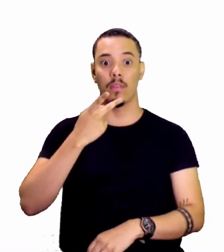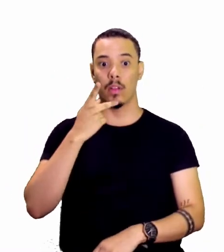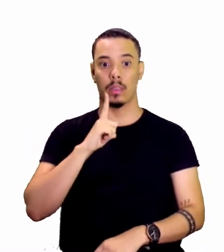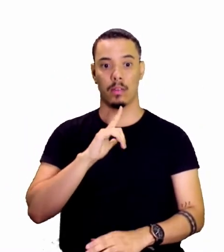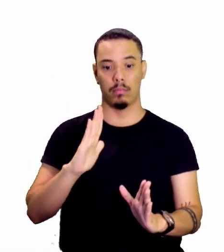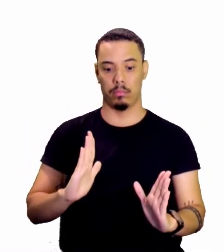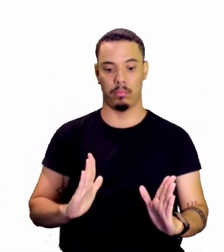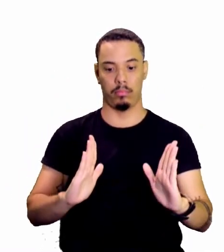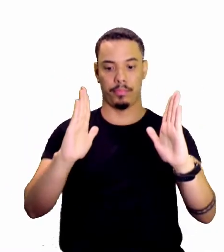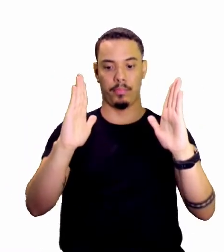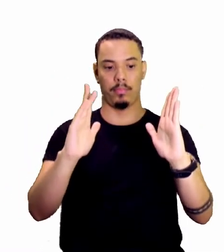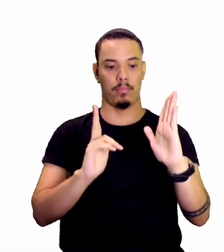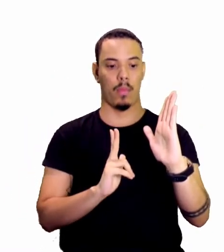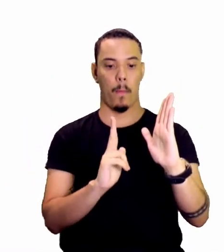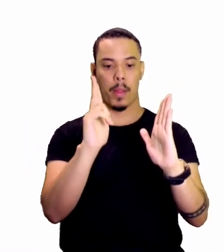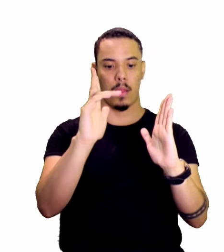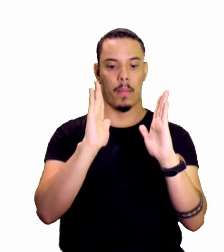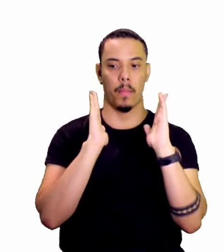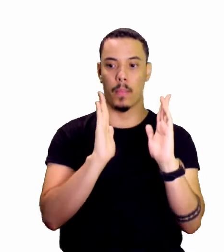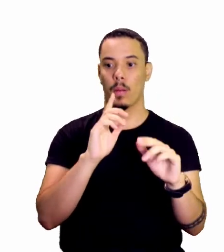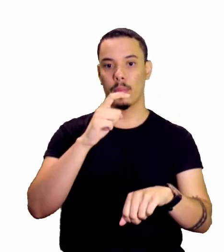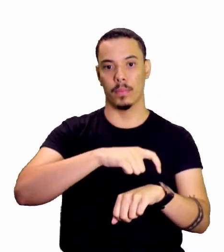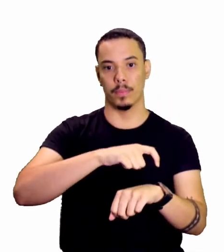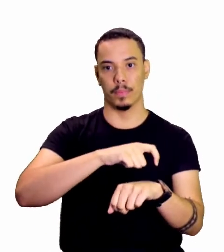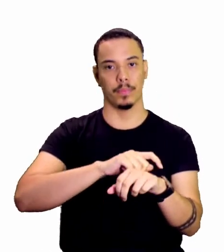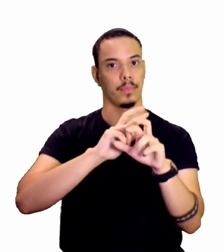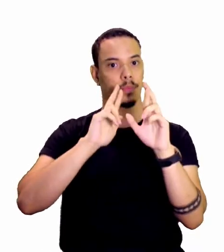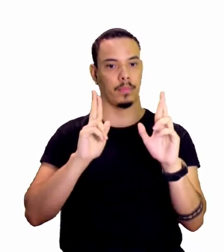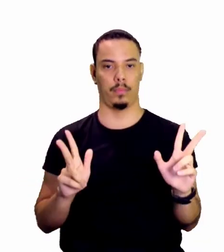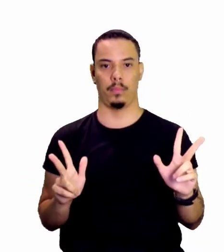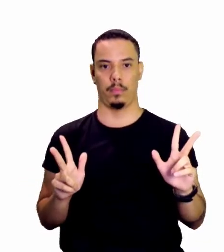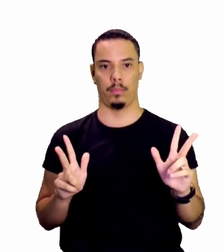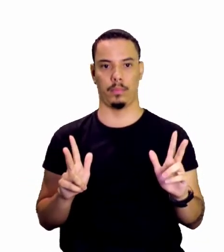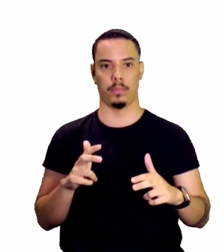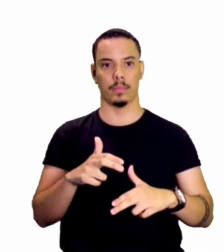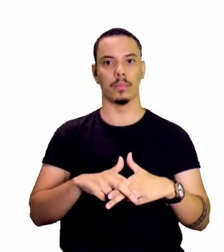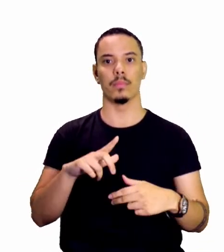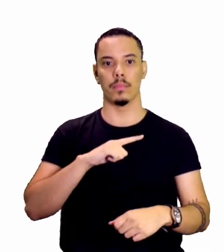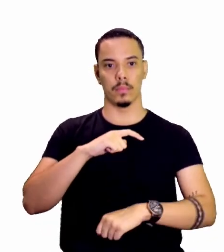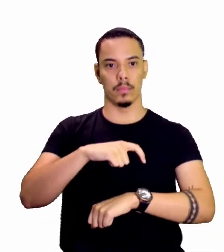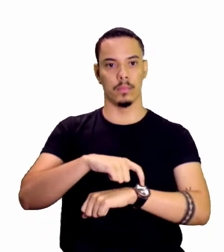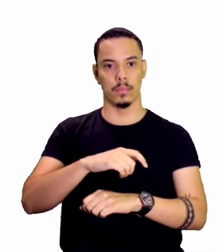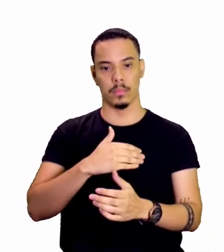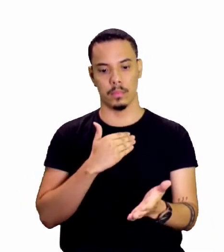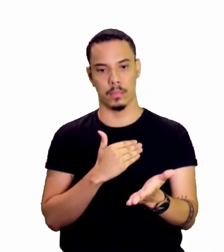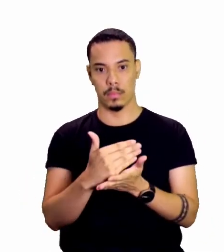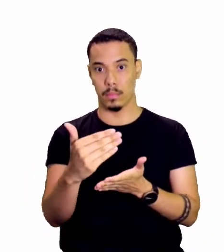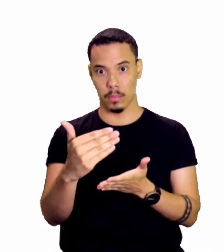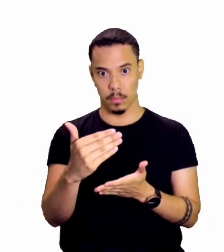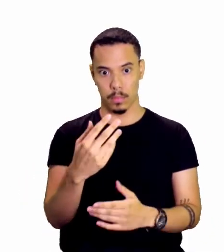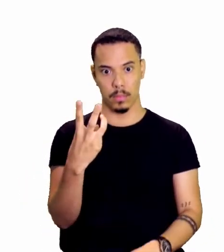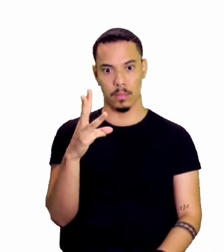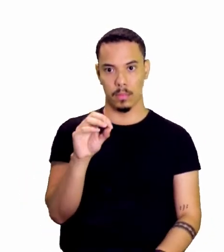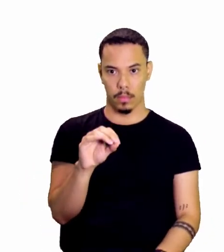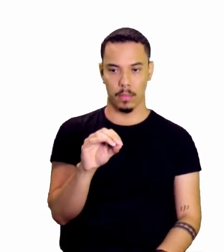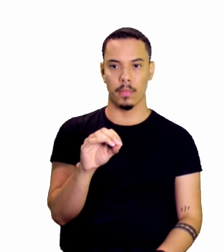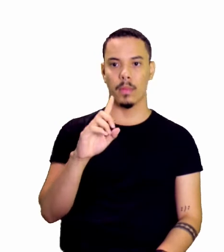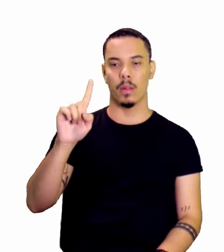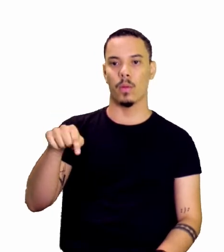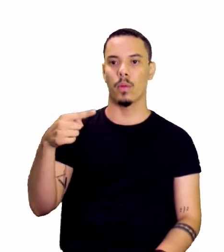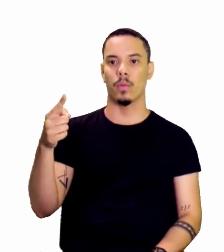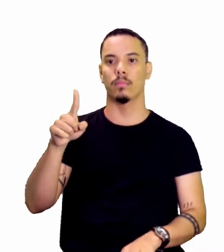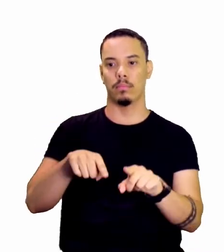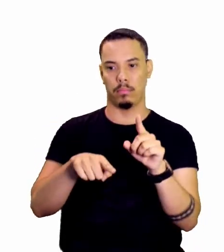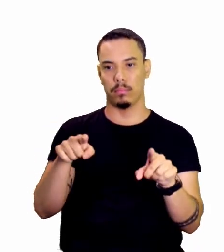diz que no instante qualquer diferente do primeiro já mudou a velocidade até aqui um instante inicialmente considerado 30 e aqui